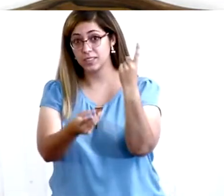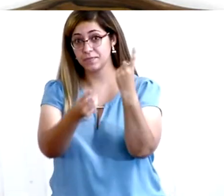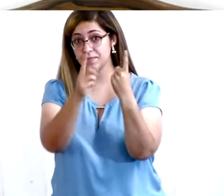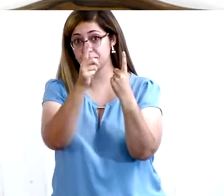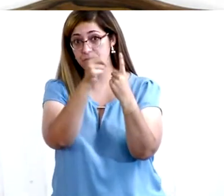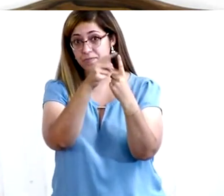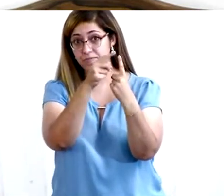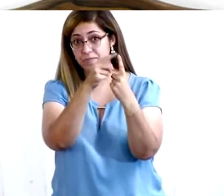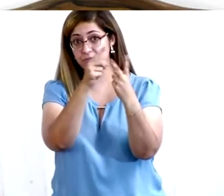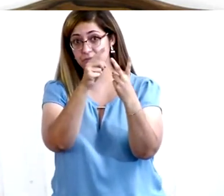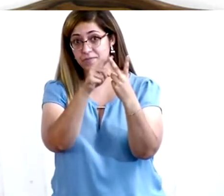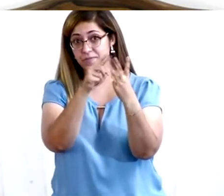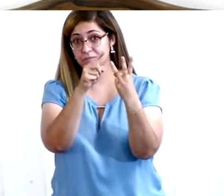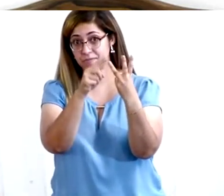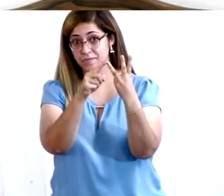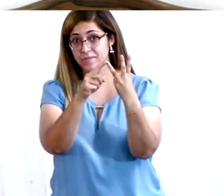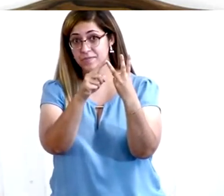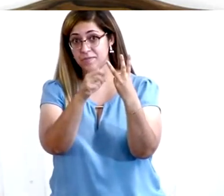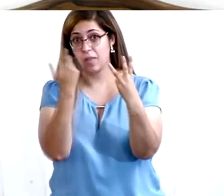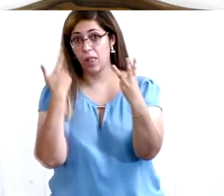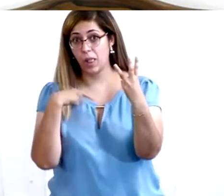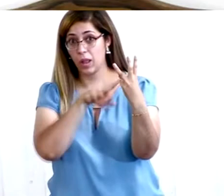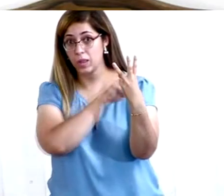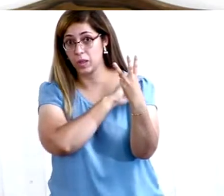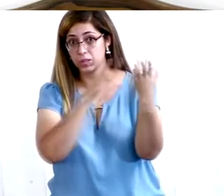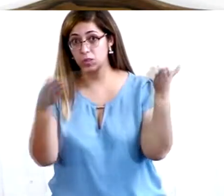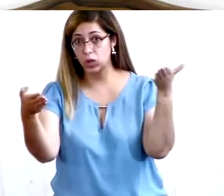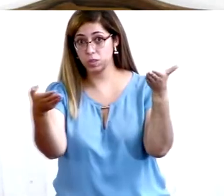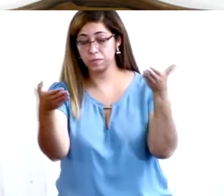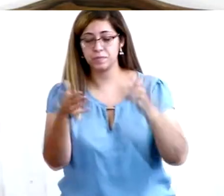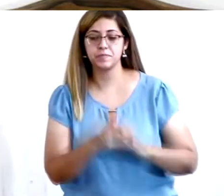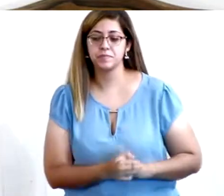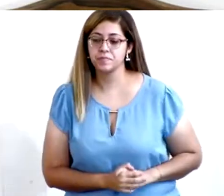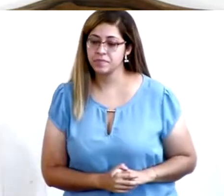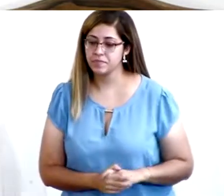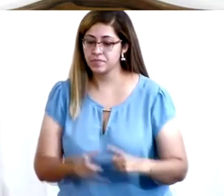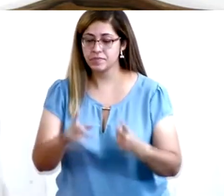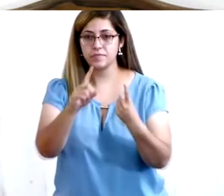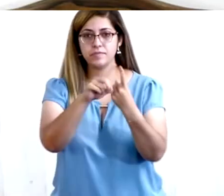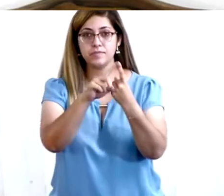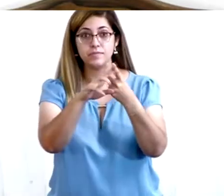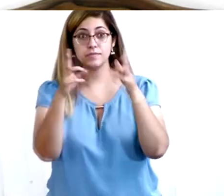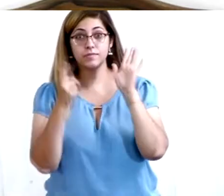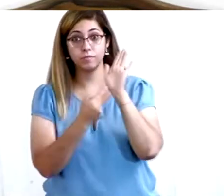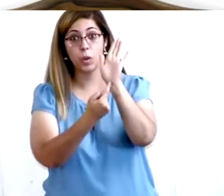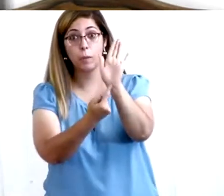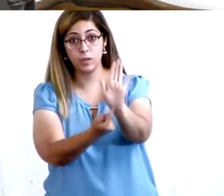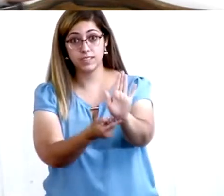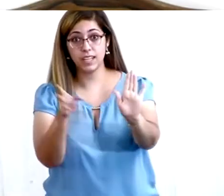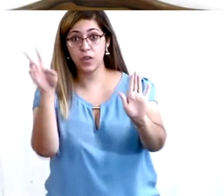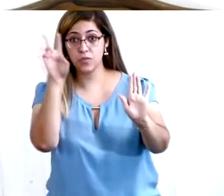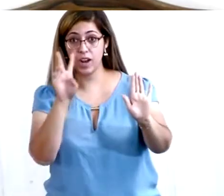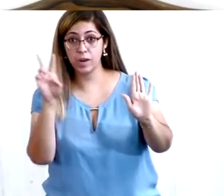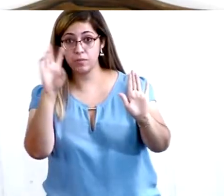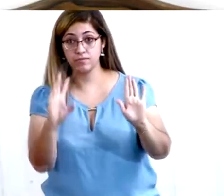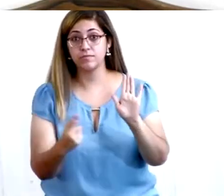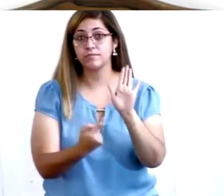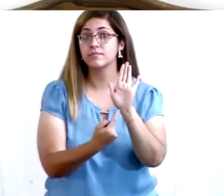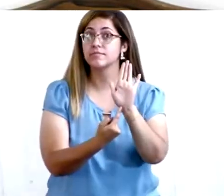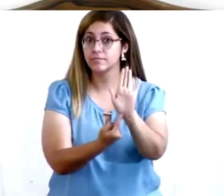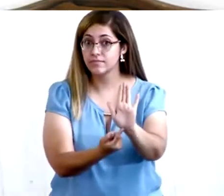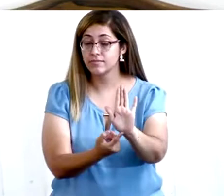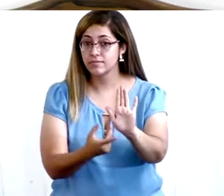básicas, teológicas, mas fundamentais para nós. Essa passagem fala de revelação. O verbo